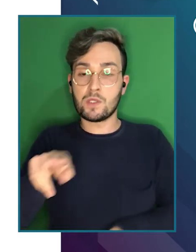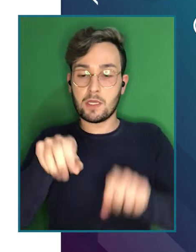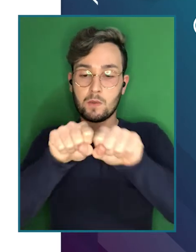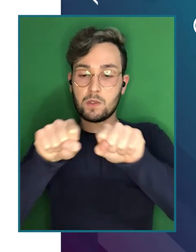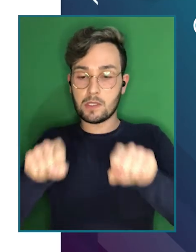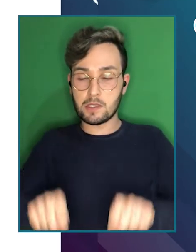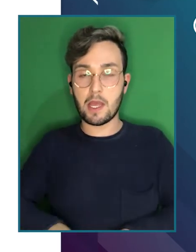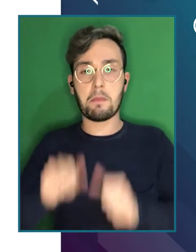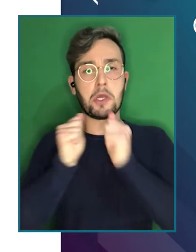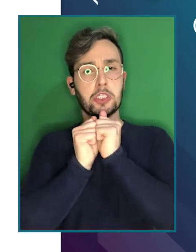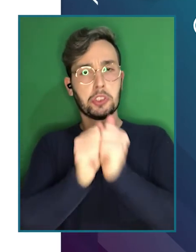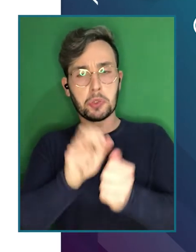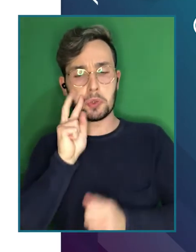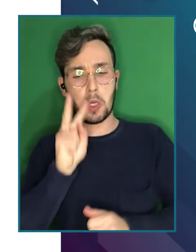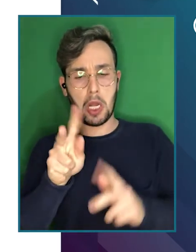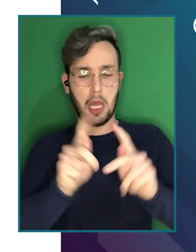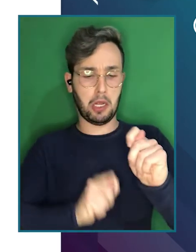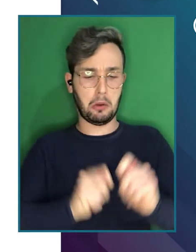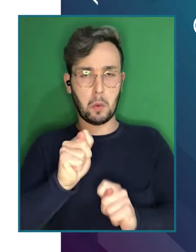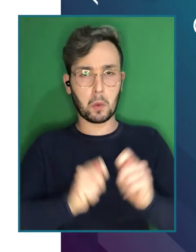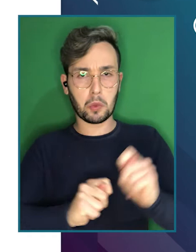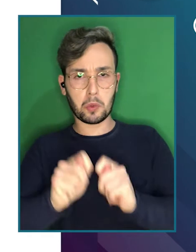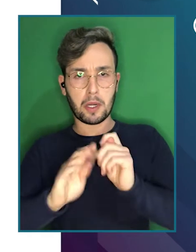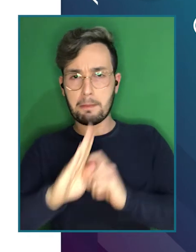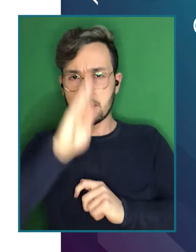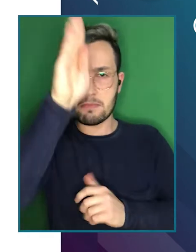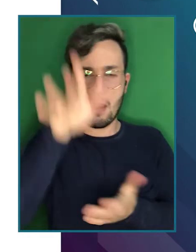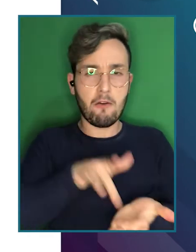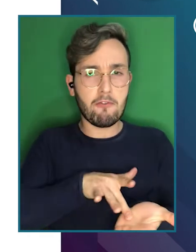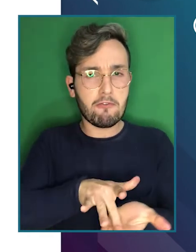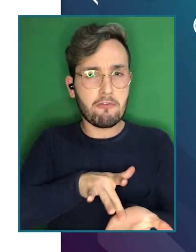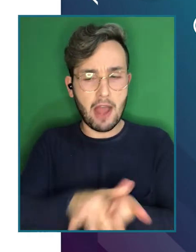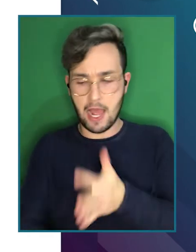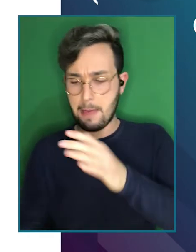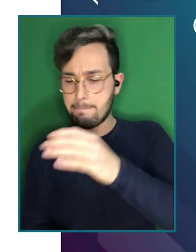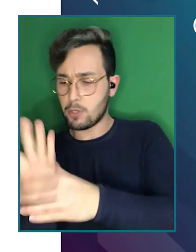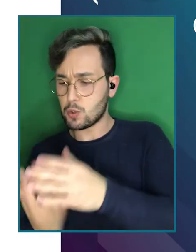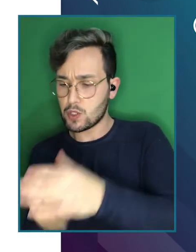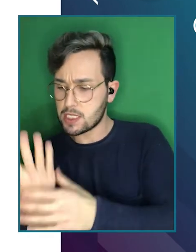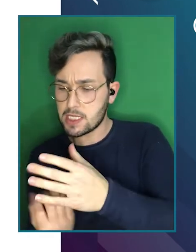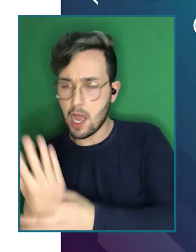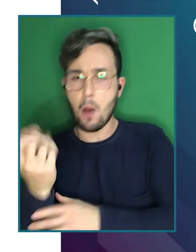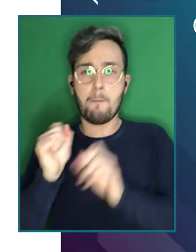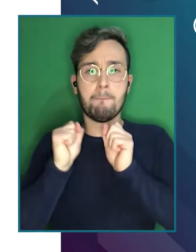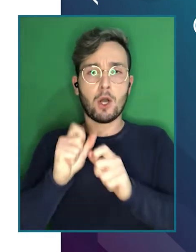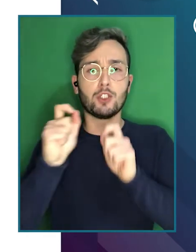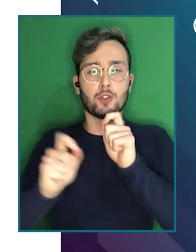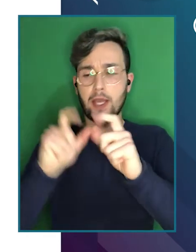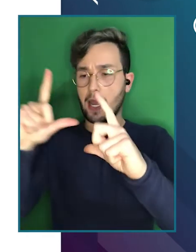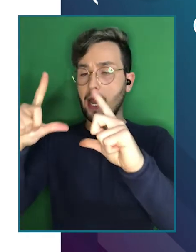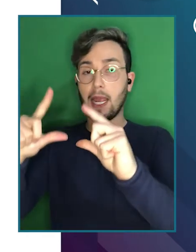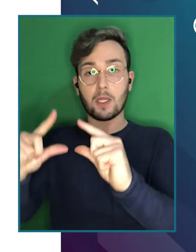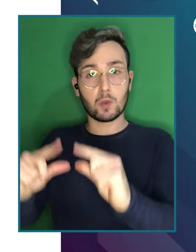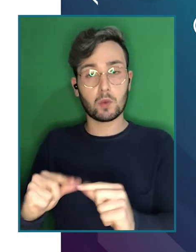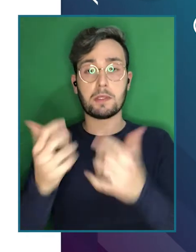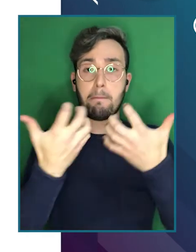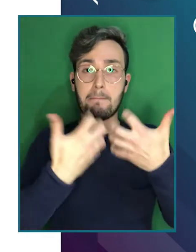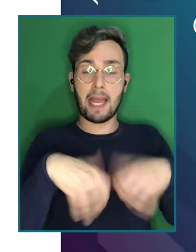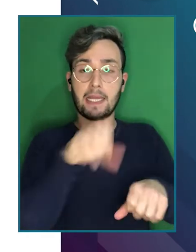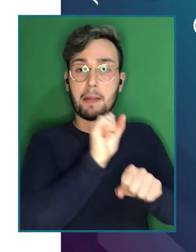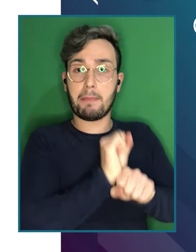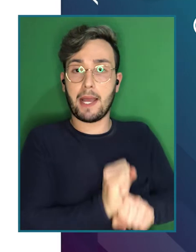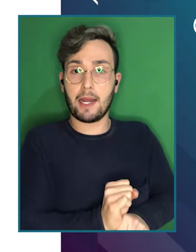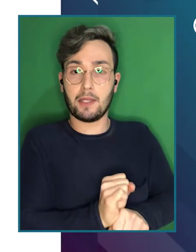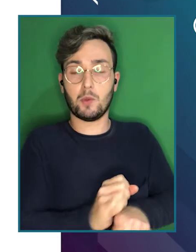Usando um sistema de acompanhamento de controle das principais falhas nos componentes produtivos, pode-se reduzir o tempo de